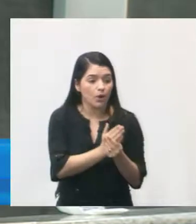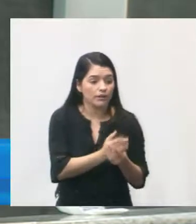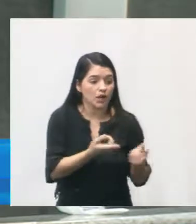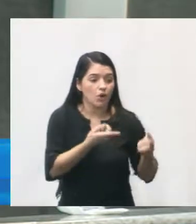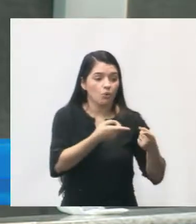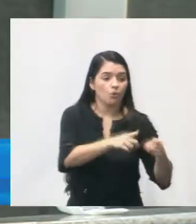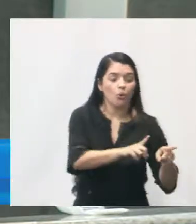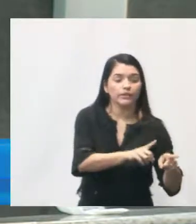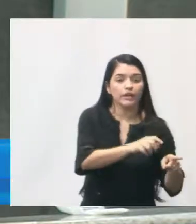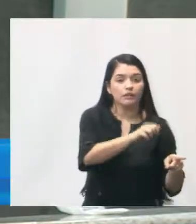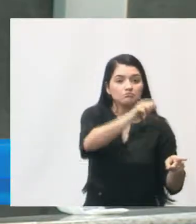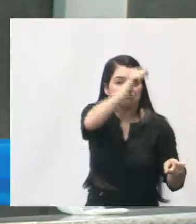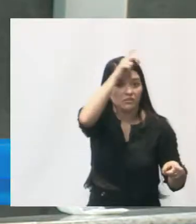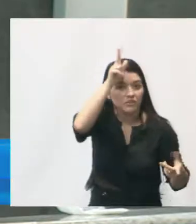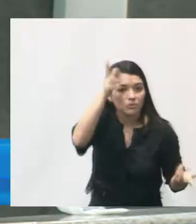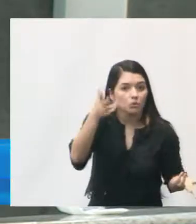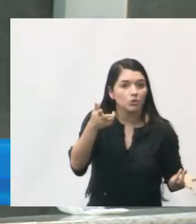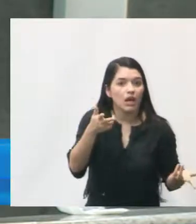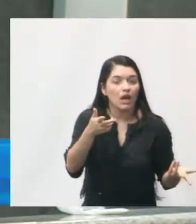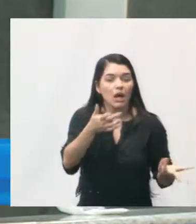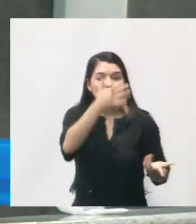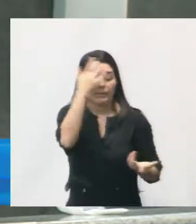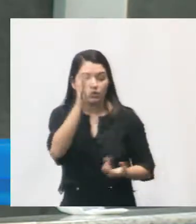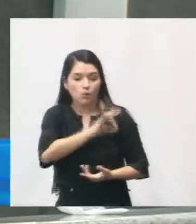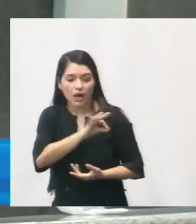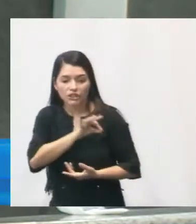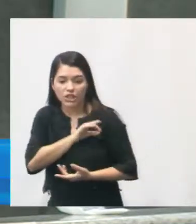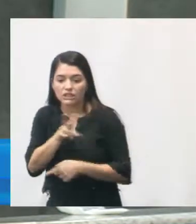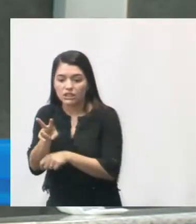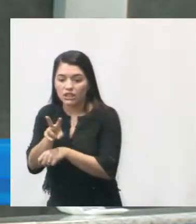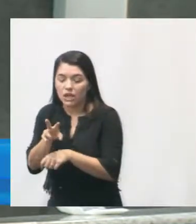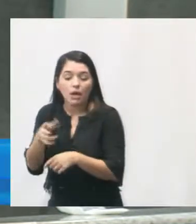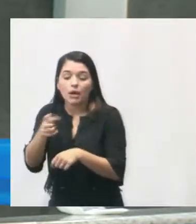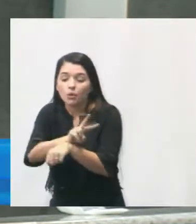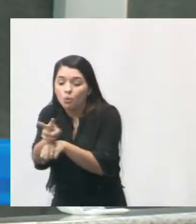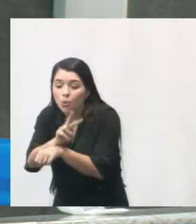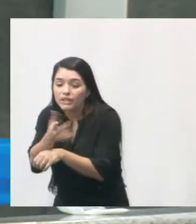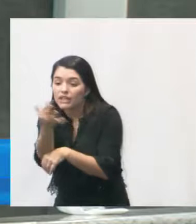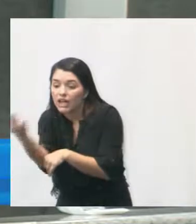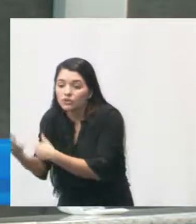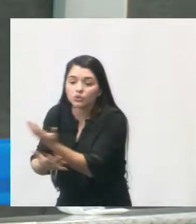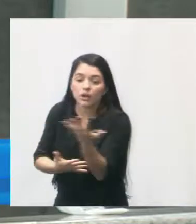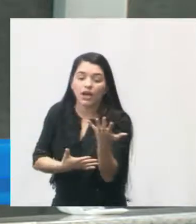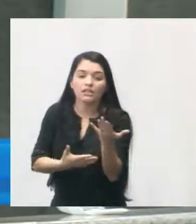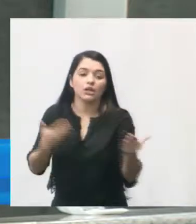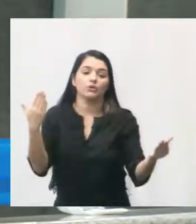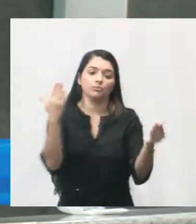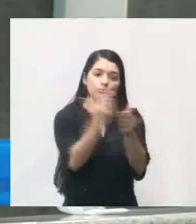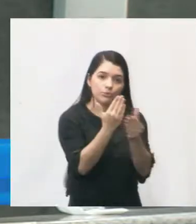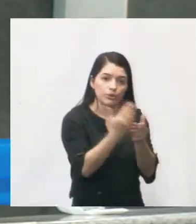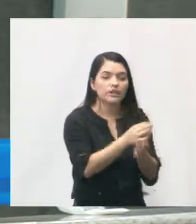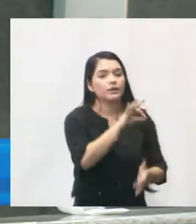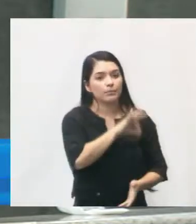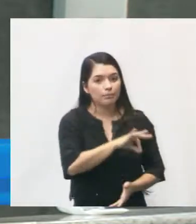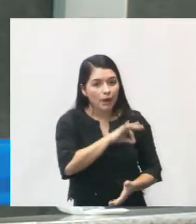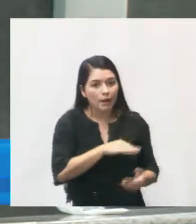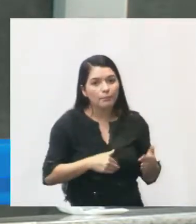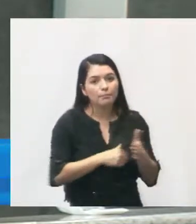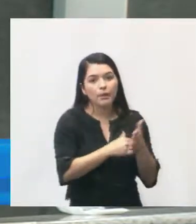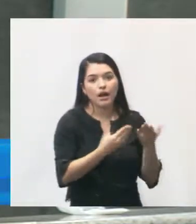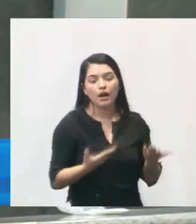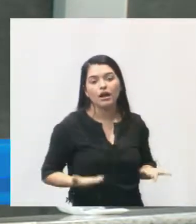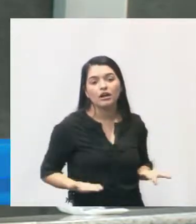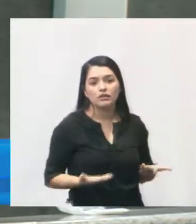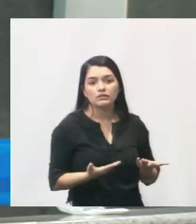integração. São os agentes comunitários de saúde e endemias lutando na justiça pelo pagamento do piso salarial. É a